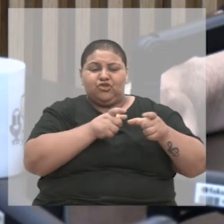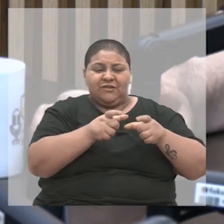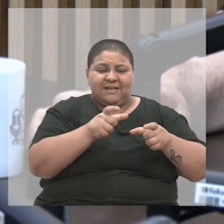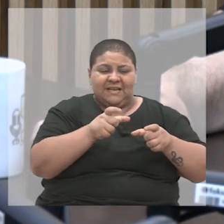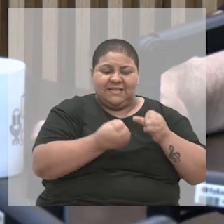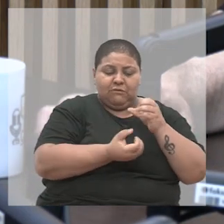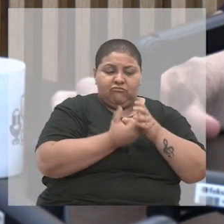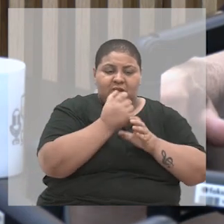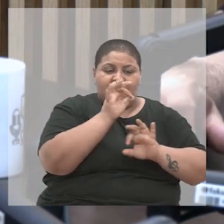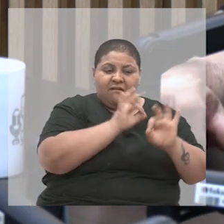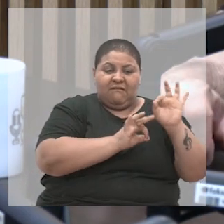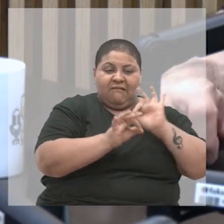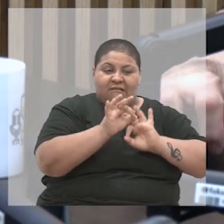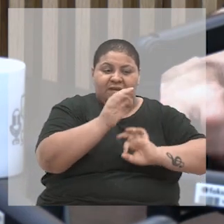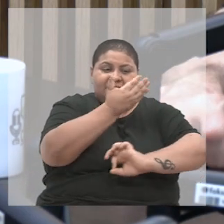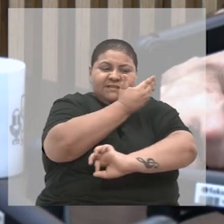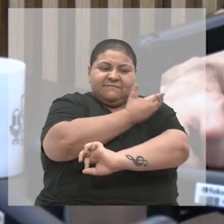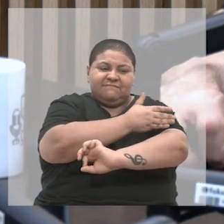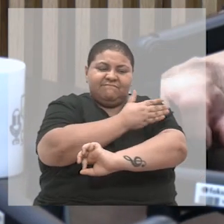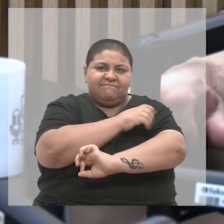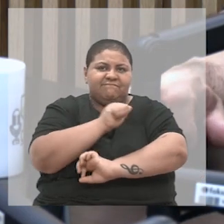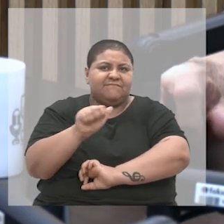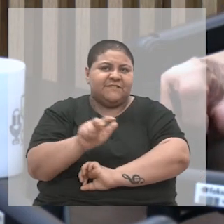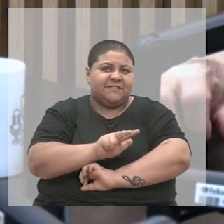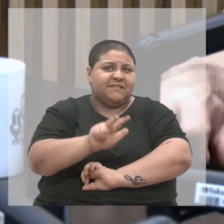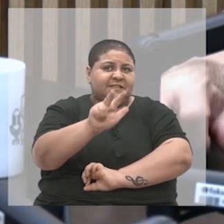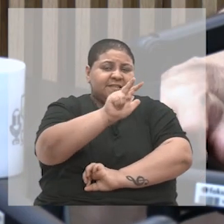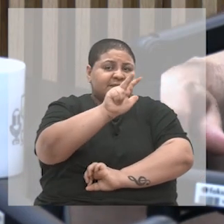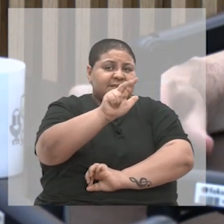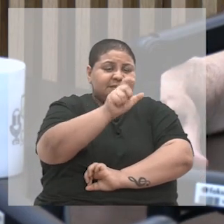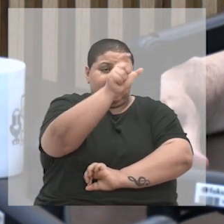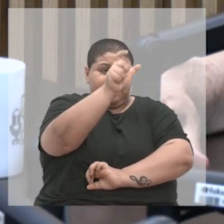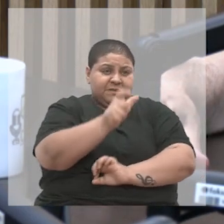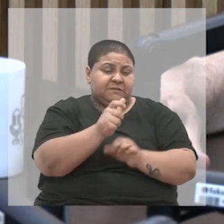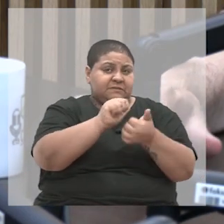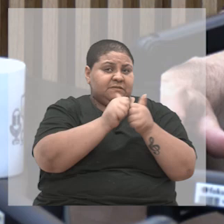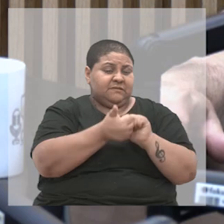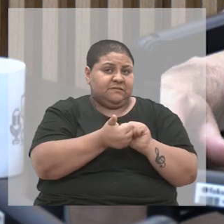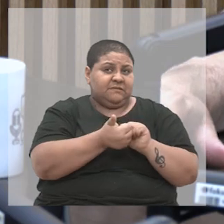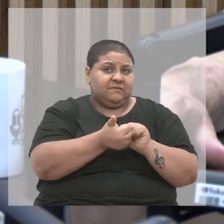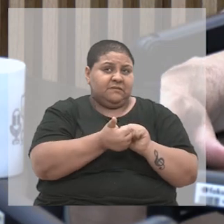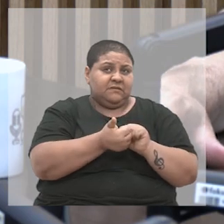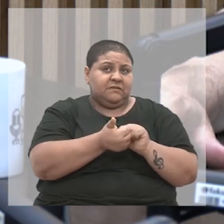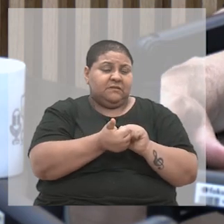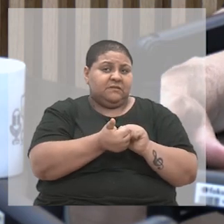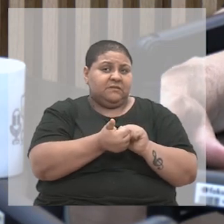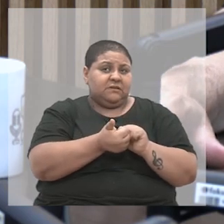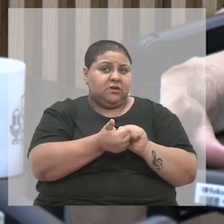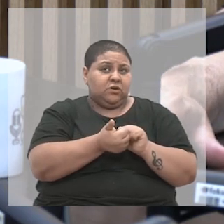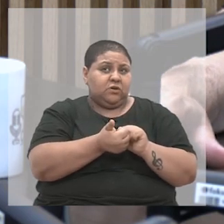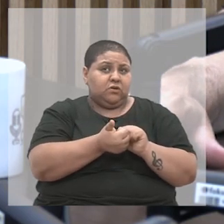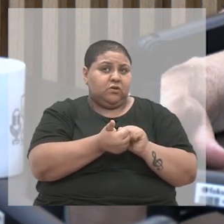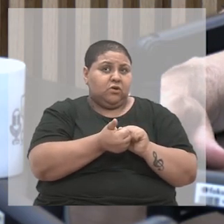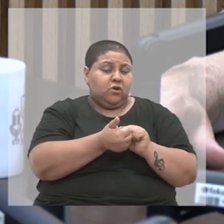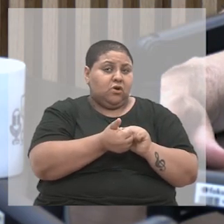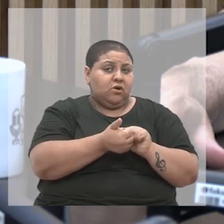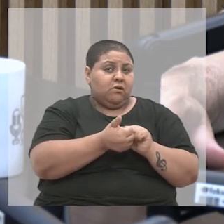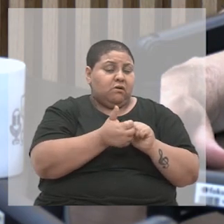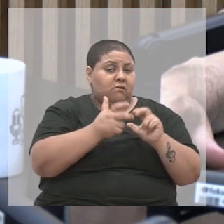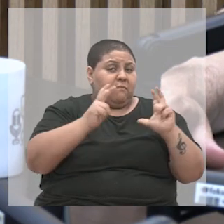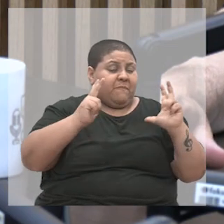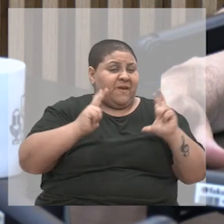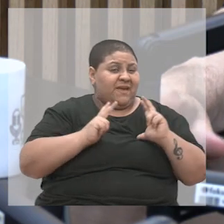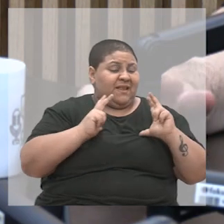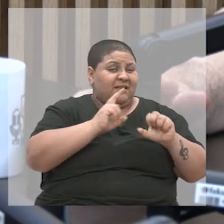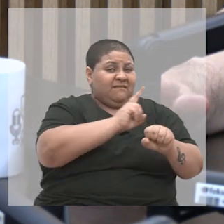sem planejamento, sem treinamento, sem valorização do teu atleta, tratar ele como ele merece ser